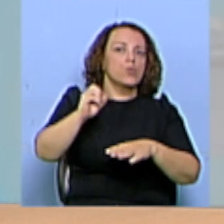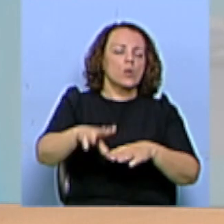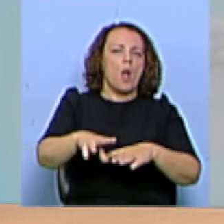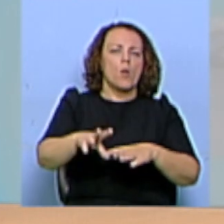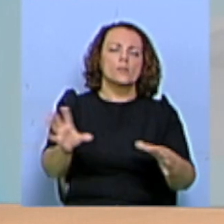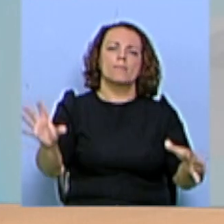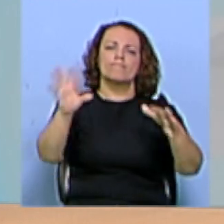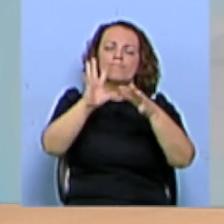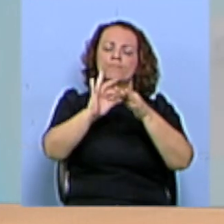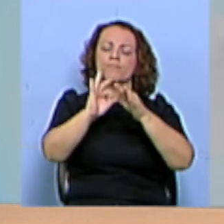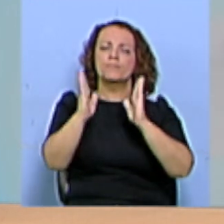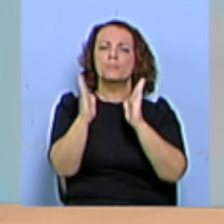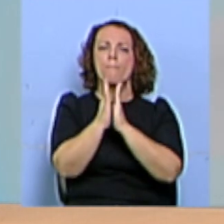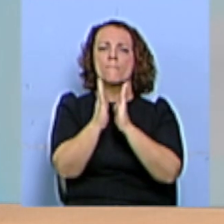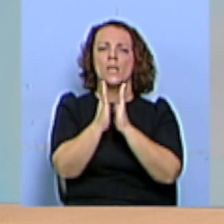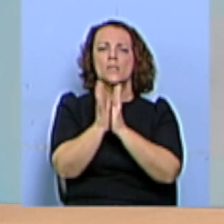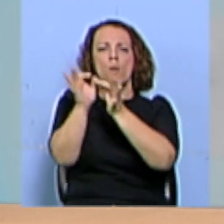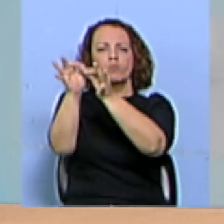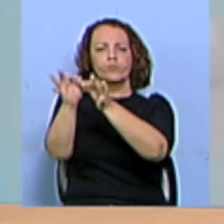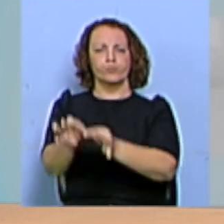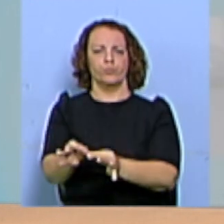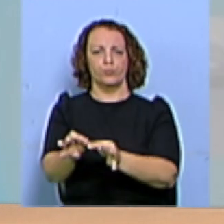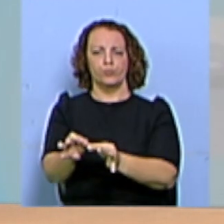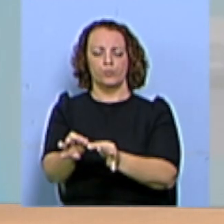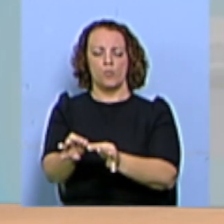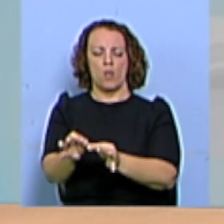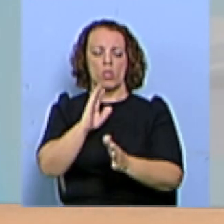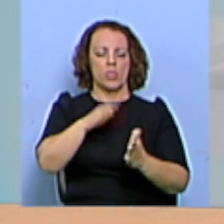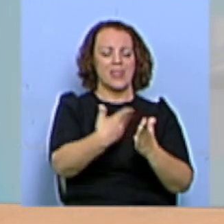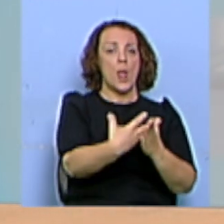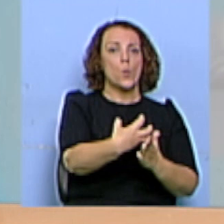Eucaristia. Portanto, há aqui uma espécie de simbólica